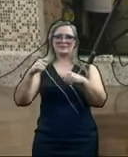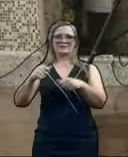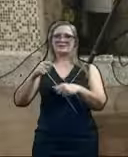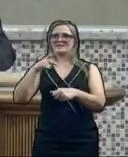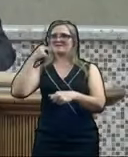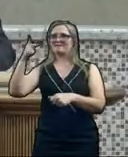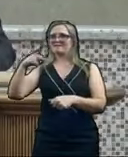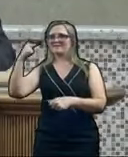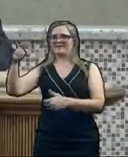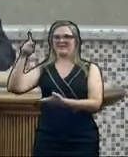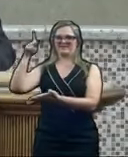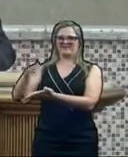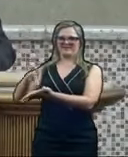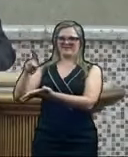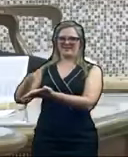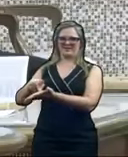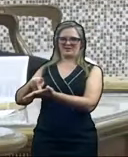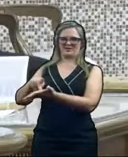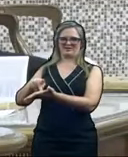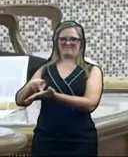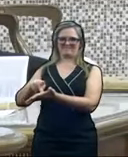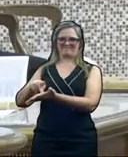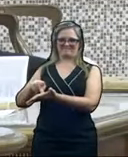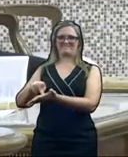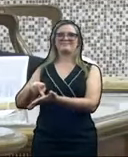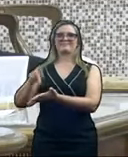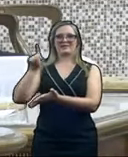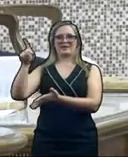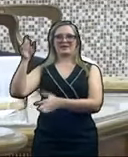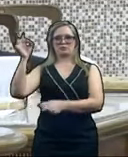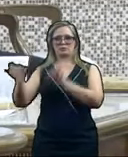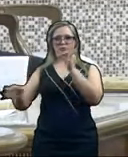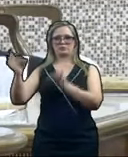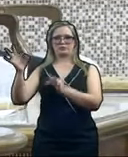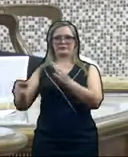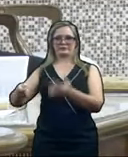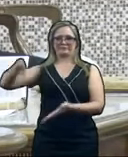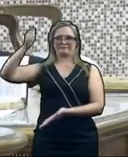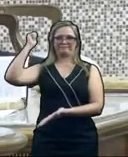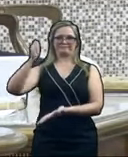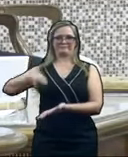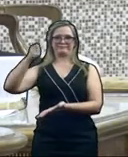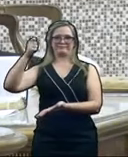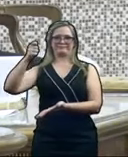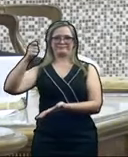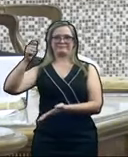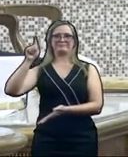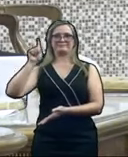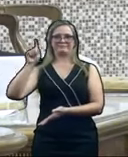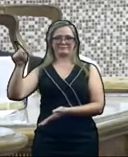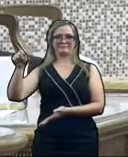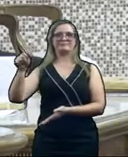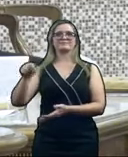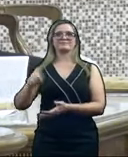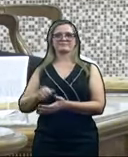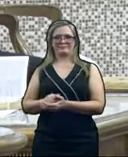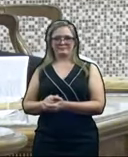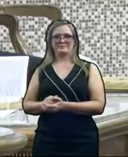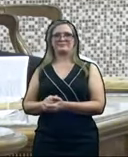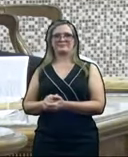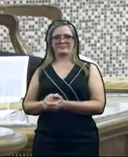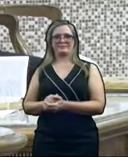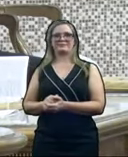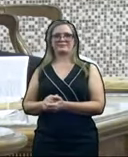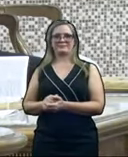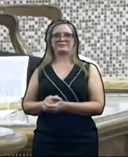dele Oi e a ficha do cara que provocou a cisão na família e a mãe ficou